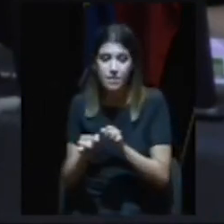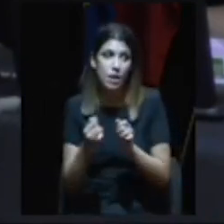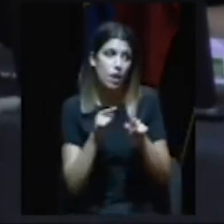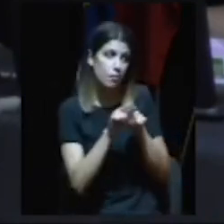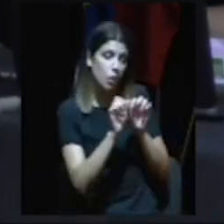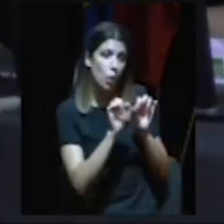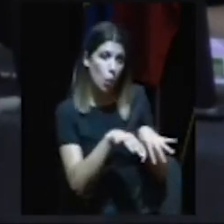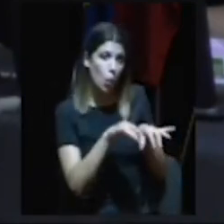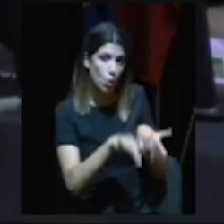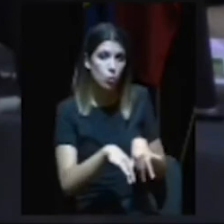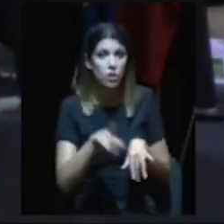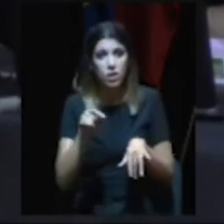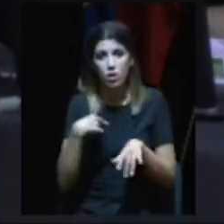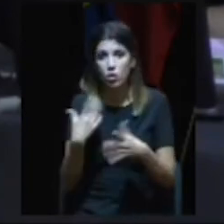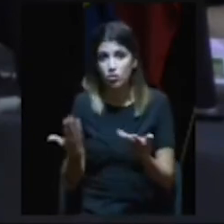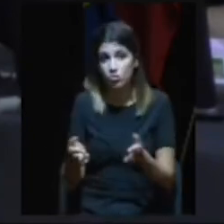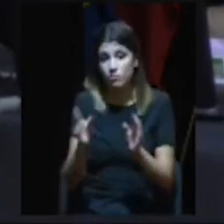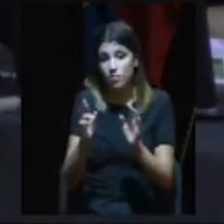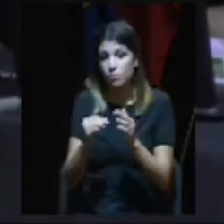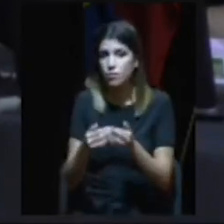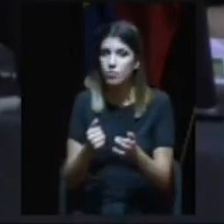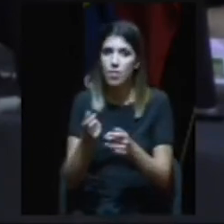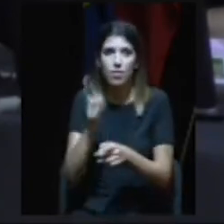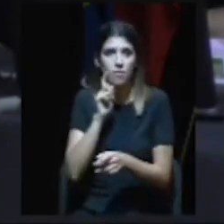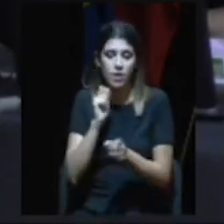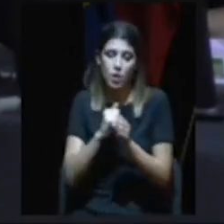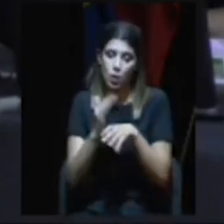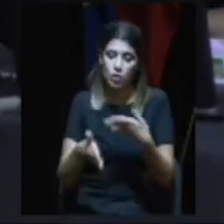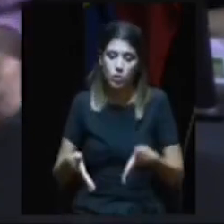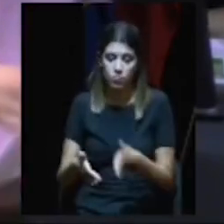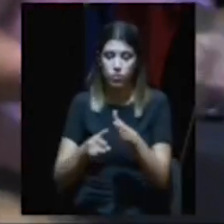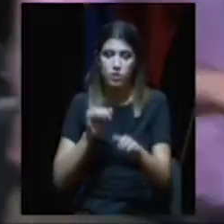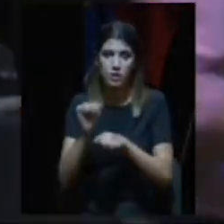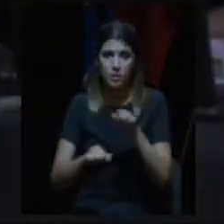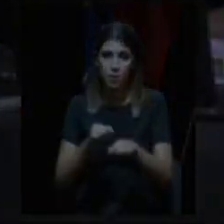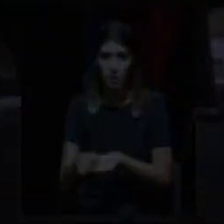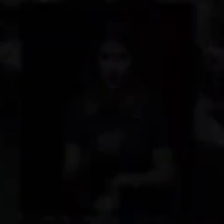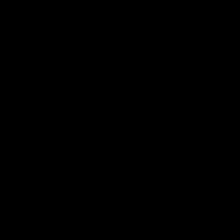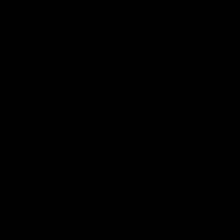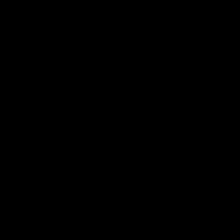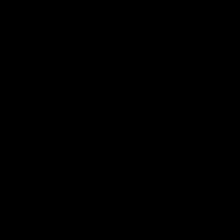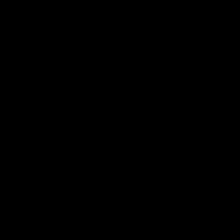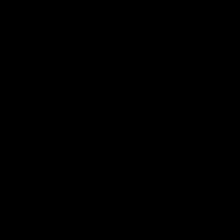Reis, e é concluir. precisamente isso que nós também continuaremos a defender. Obrigado. Obrigada, Sr. Deputado.